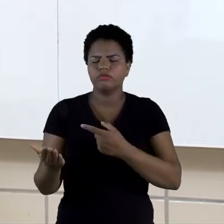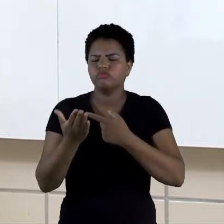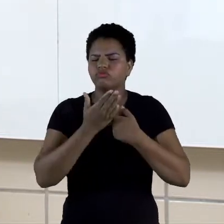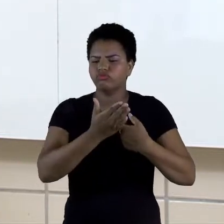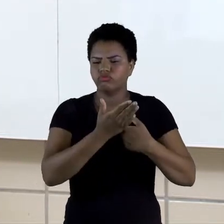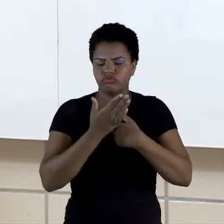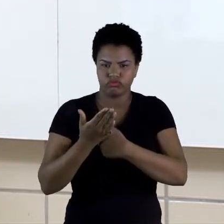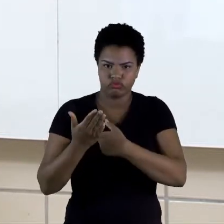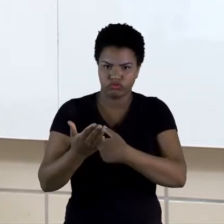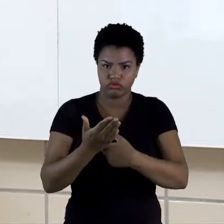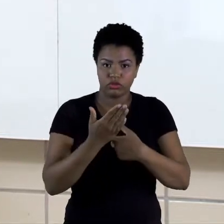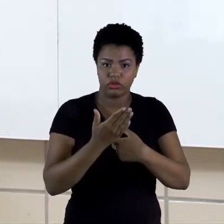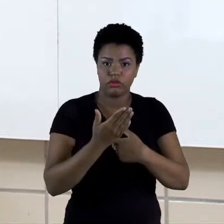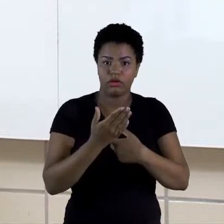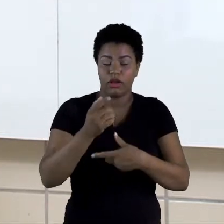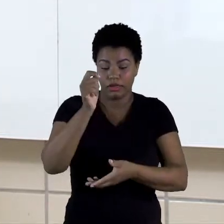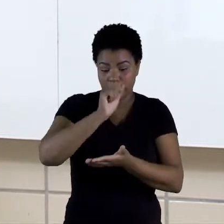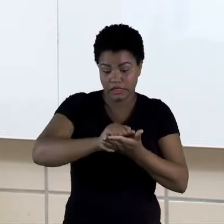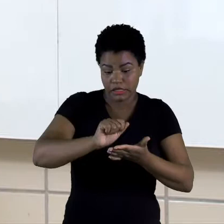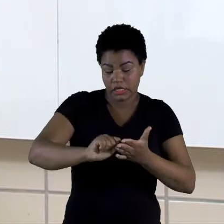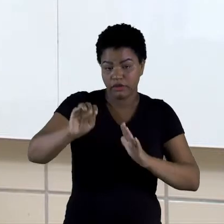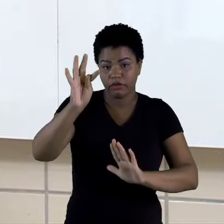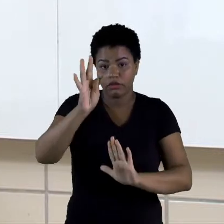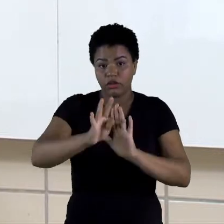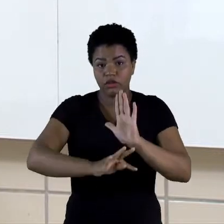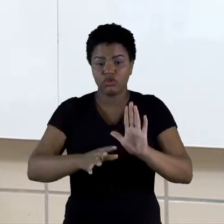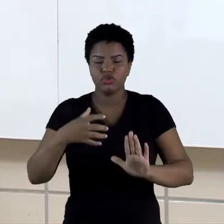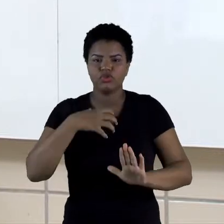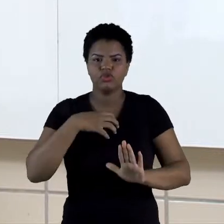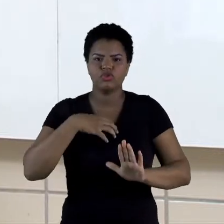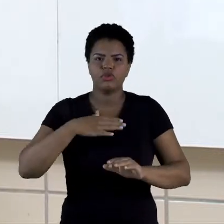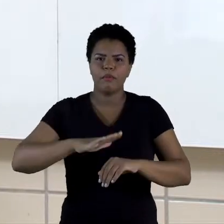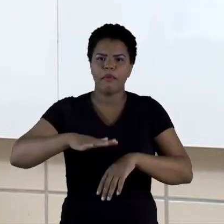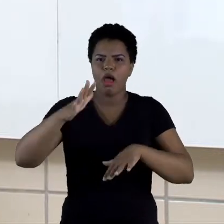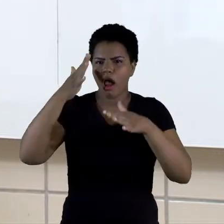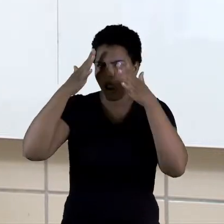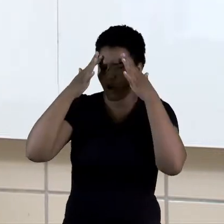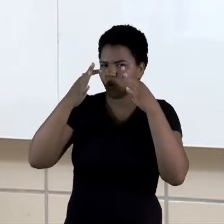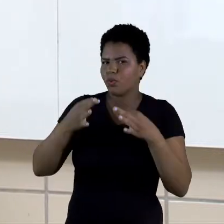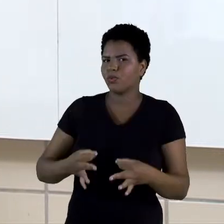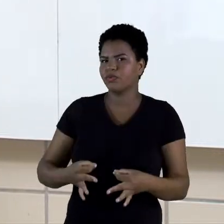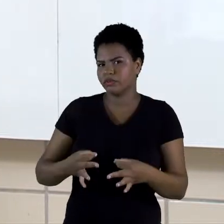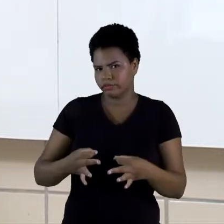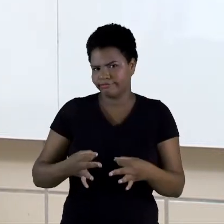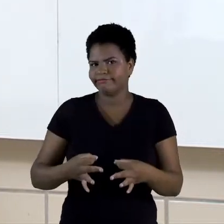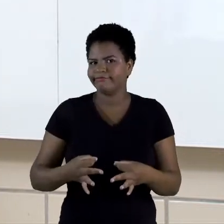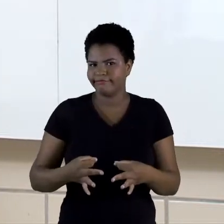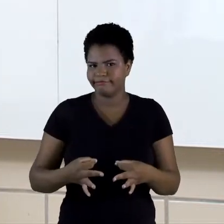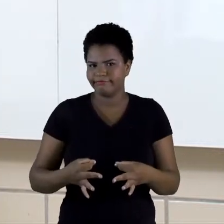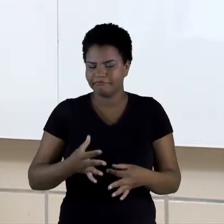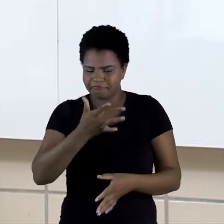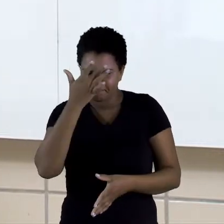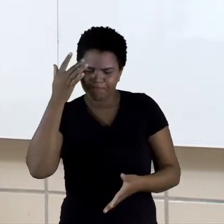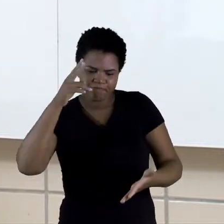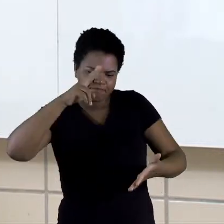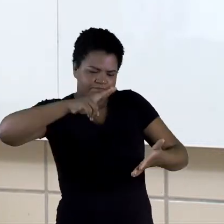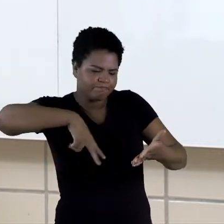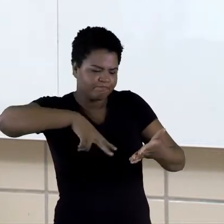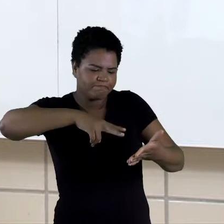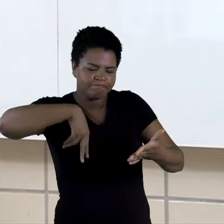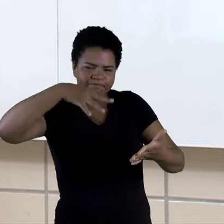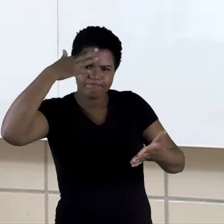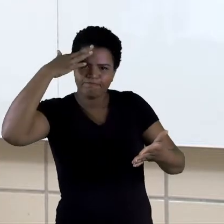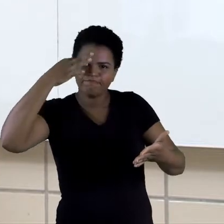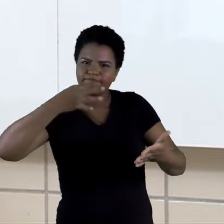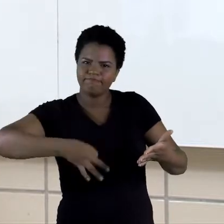ajudam a escrever o nosso texto de maneira mais compreensível, onde a pessoa possa ler,